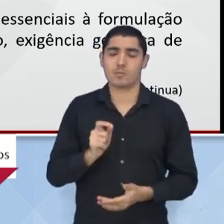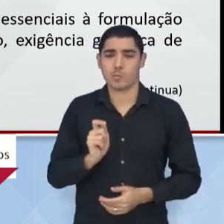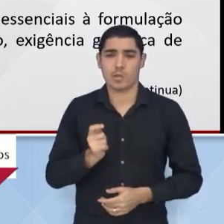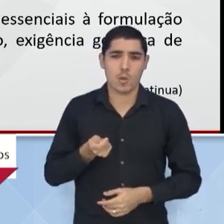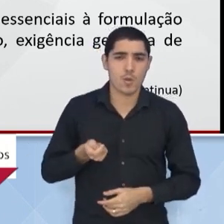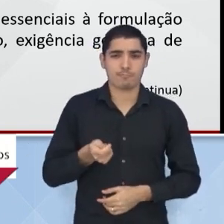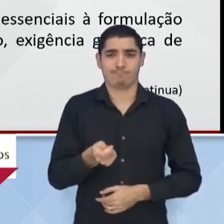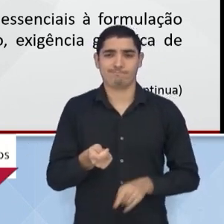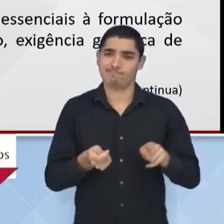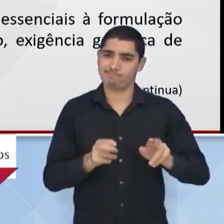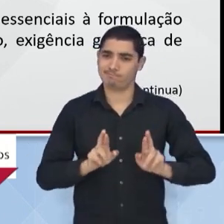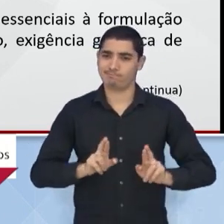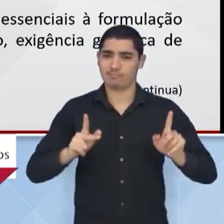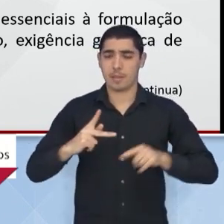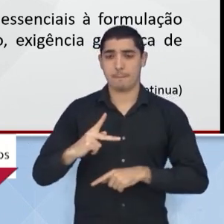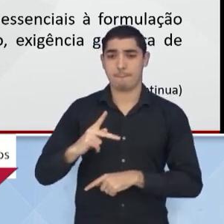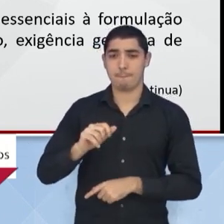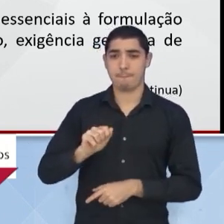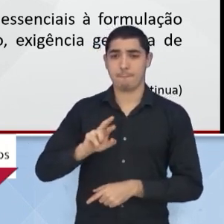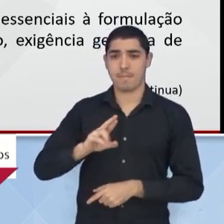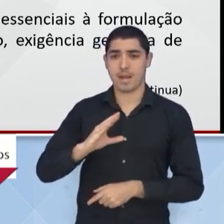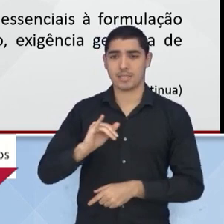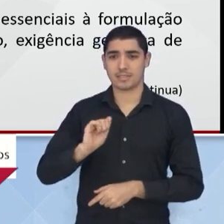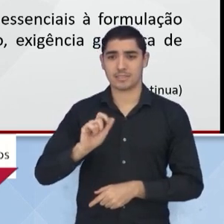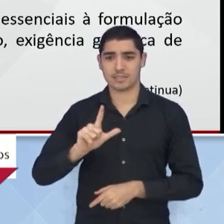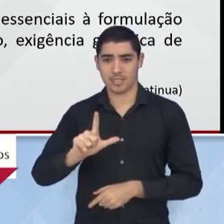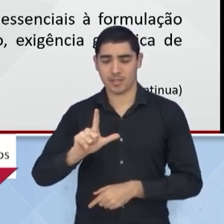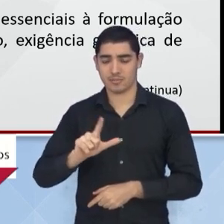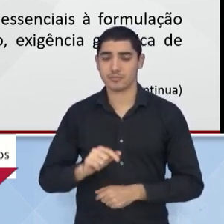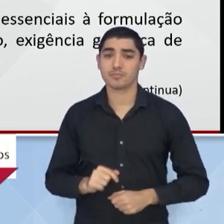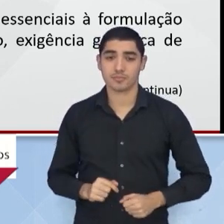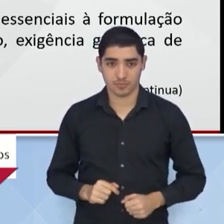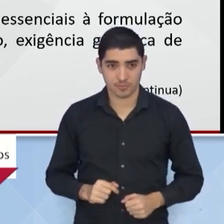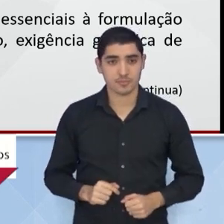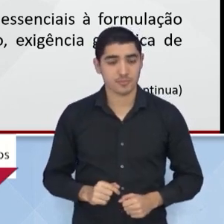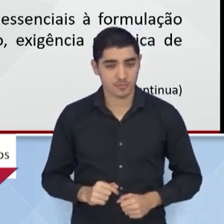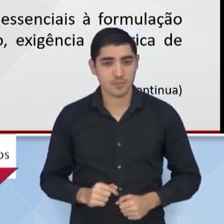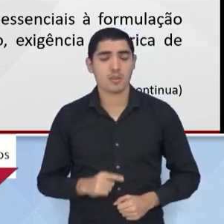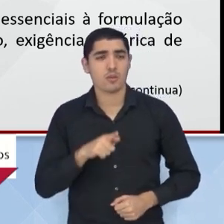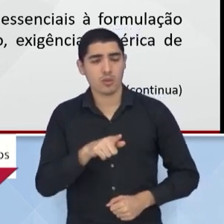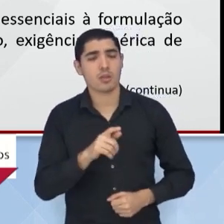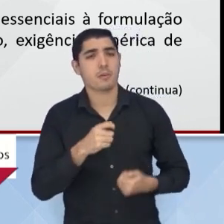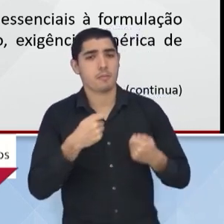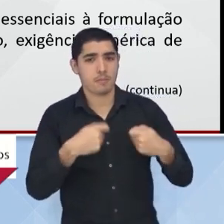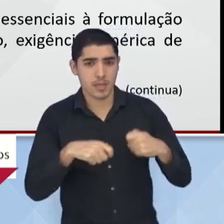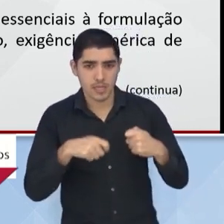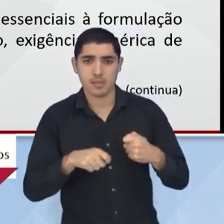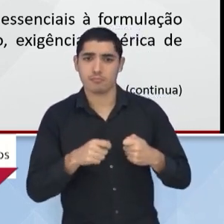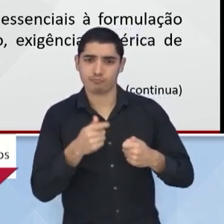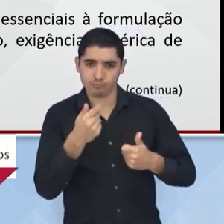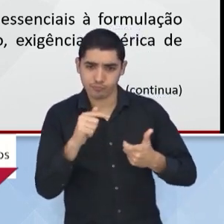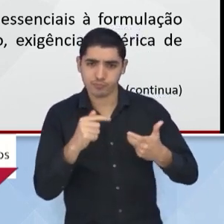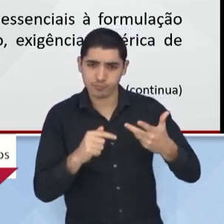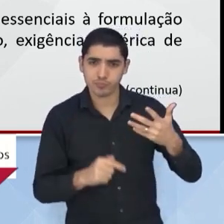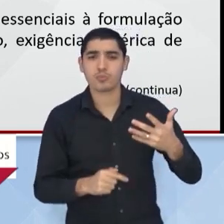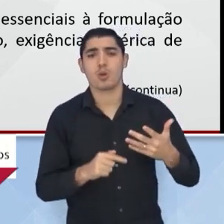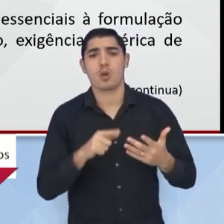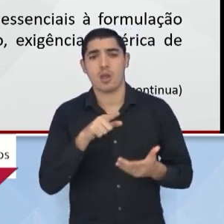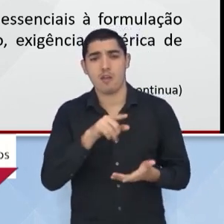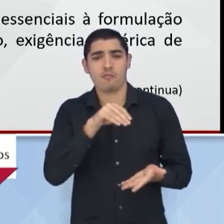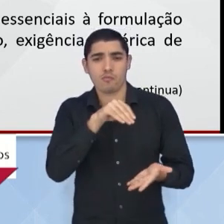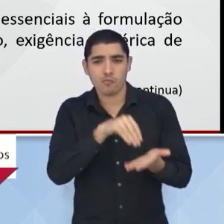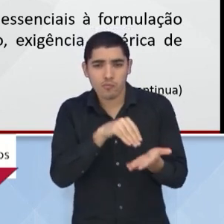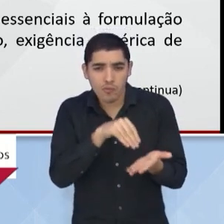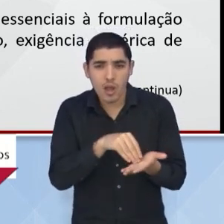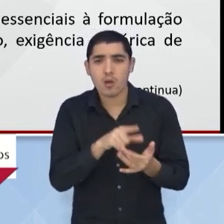possibilidade de contratação conjunta do objeto por órgãos da administração Municipal necessidade de contenção de prerrogativas atribuídas ao pregoeiro